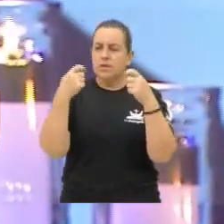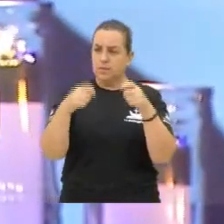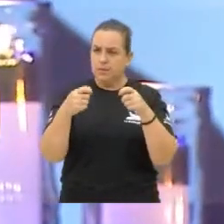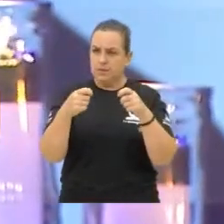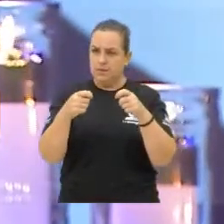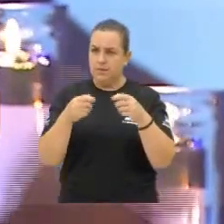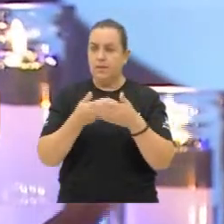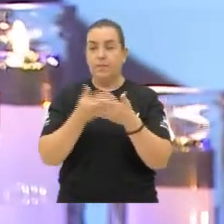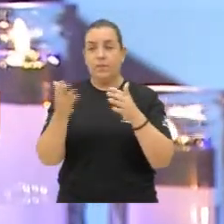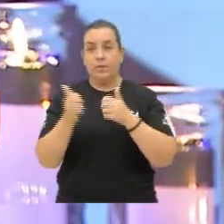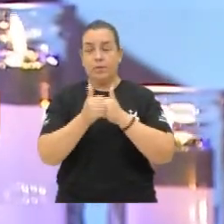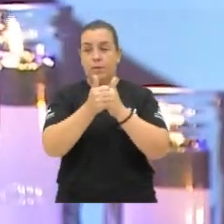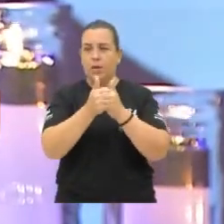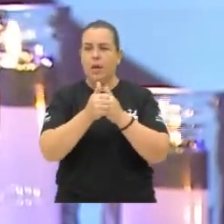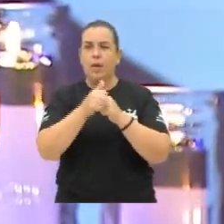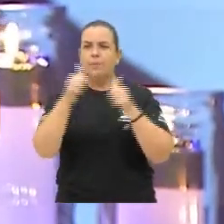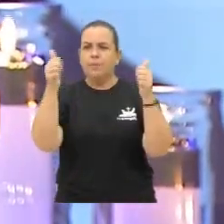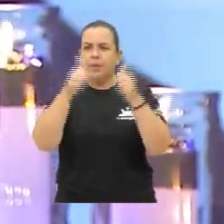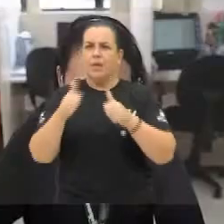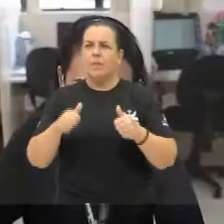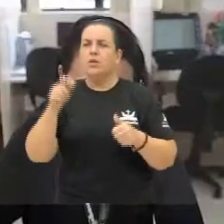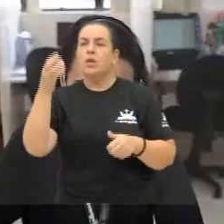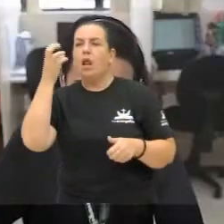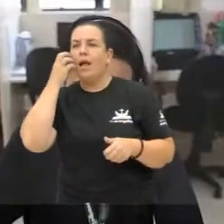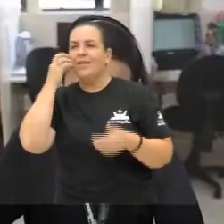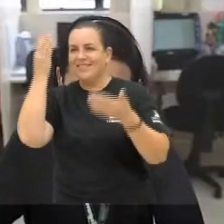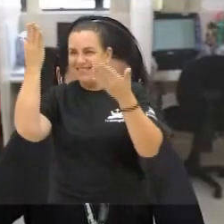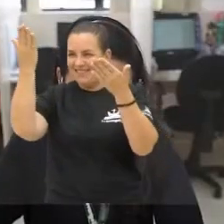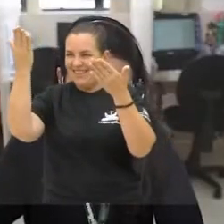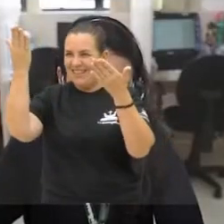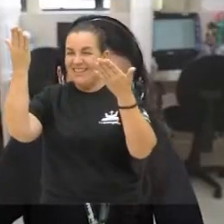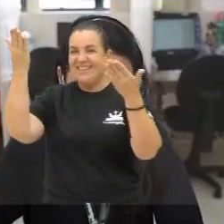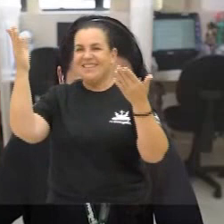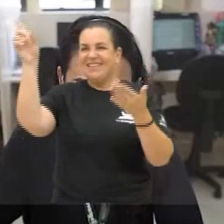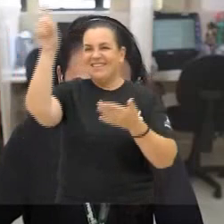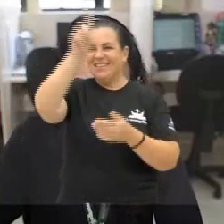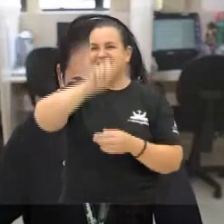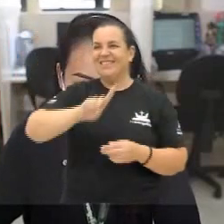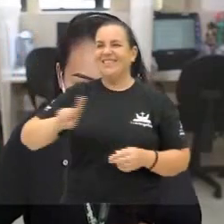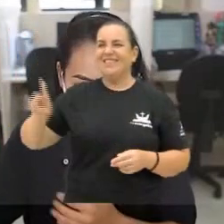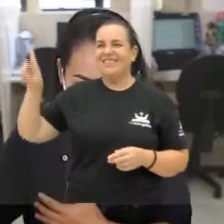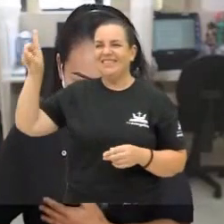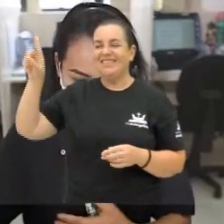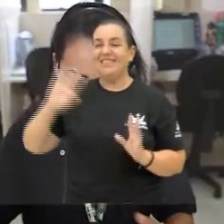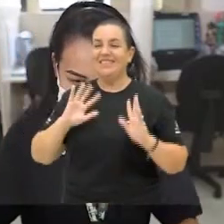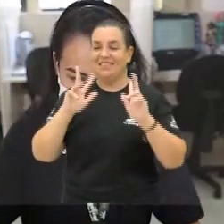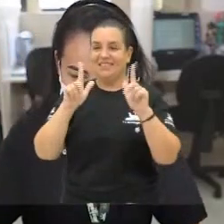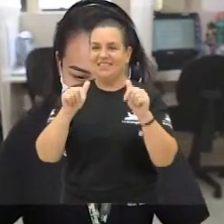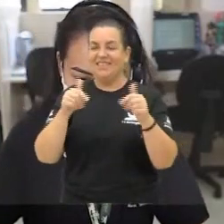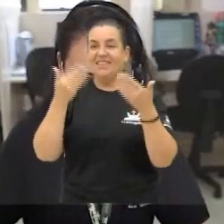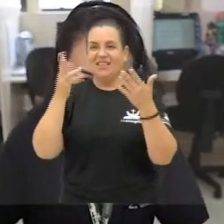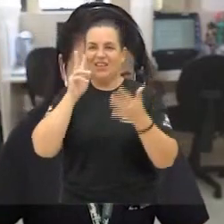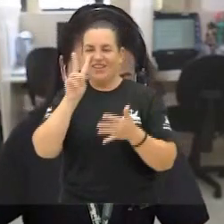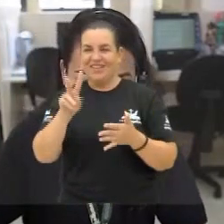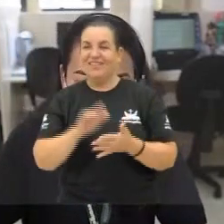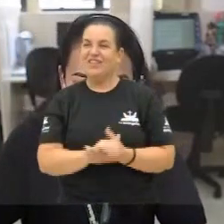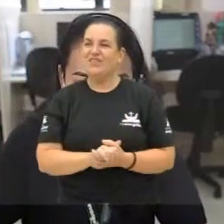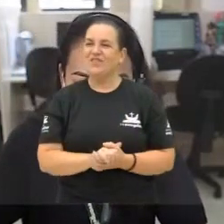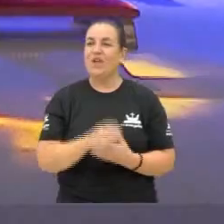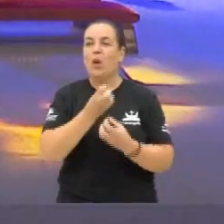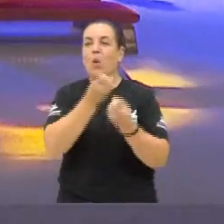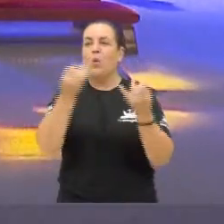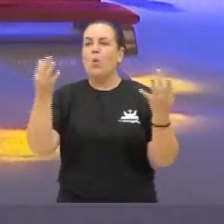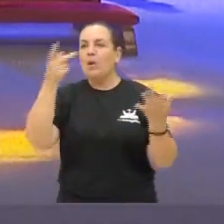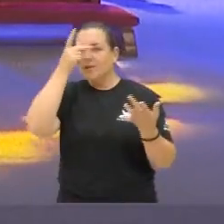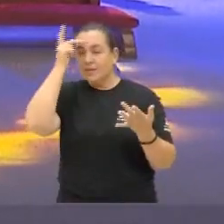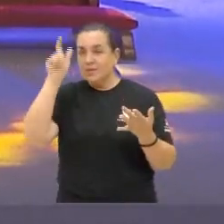acompanhar imagens da nossa equipe do Call Center. E quero pedir, pode jogar aqui no telão também, aqui ó. Olha, quanta gente,